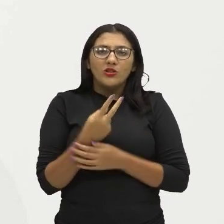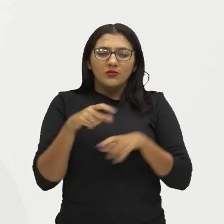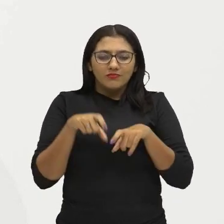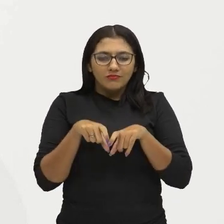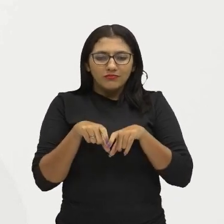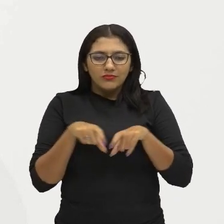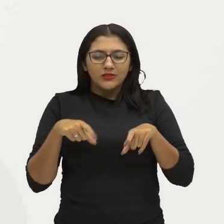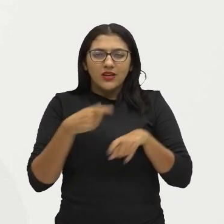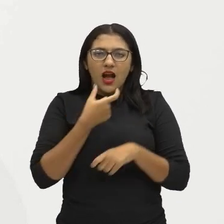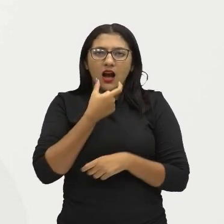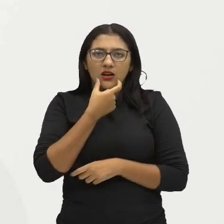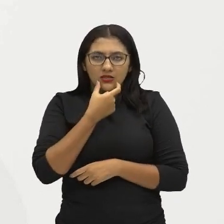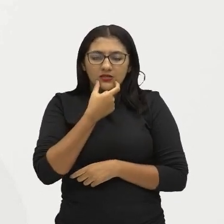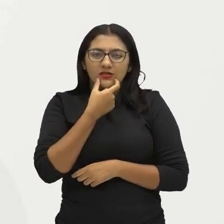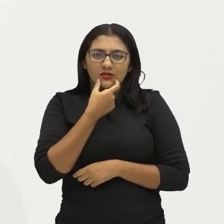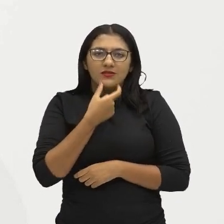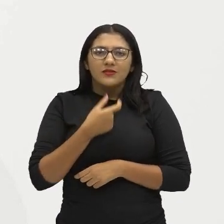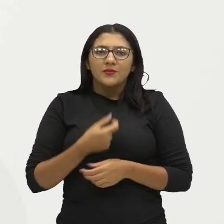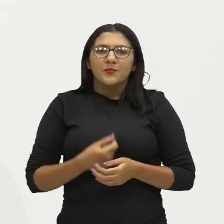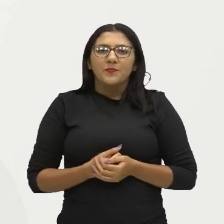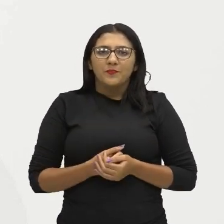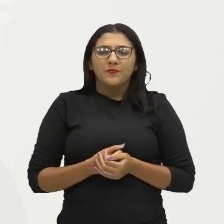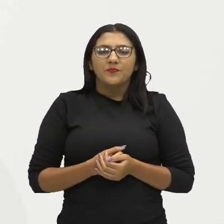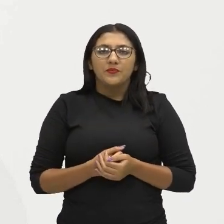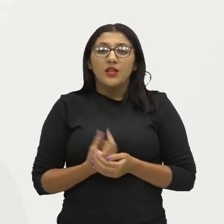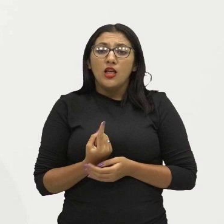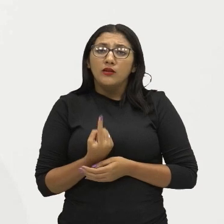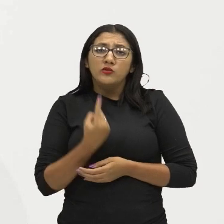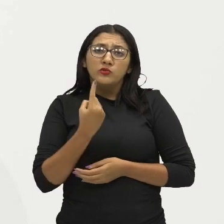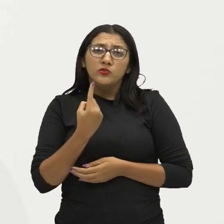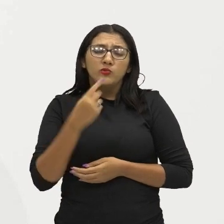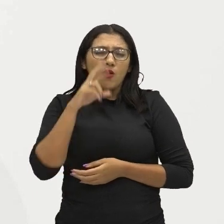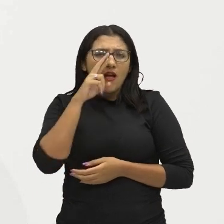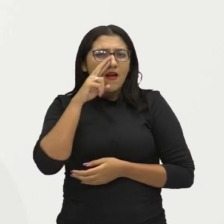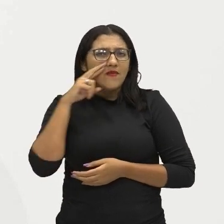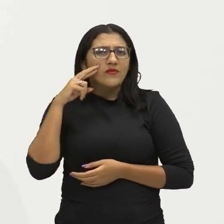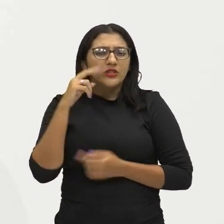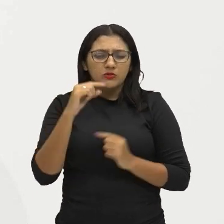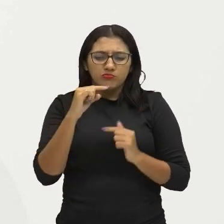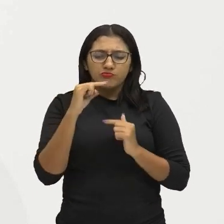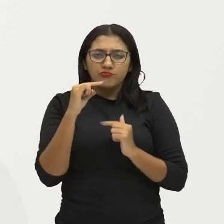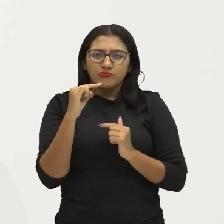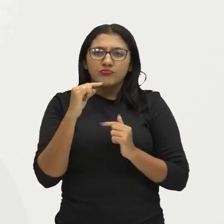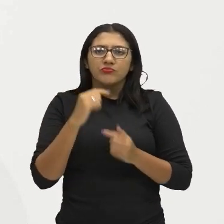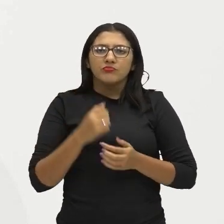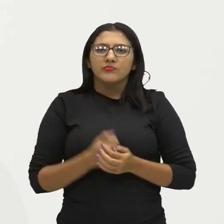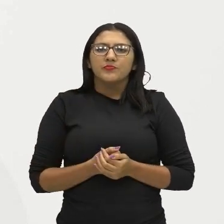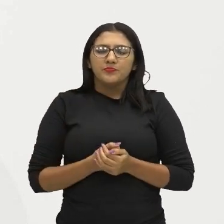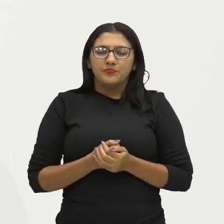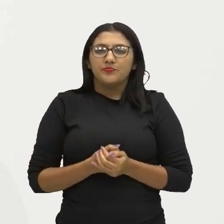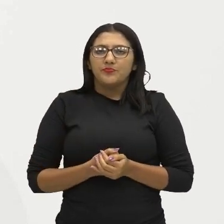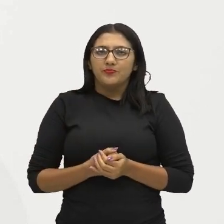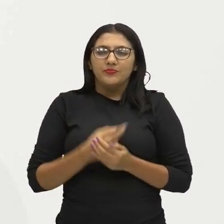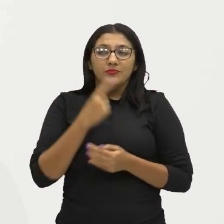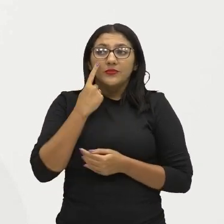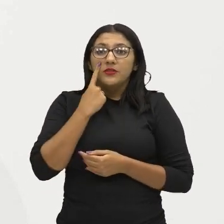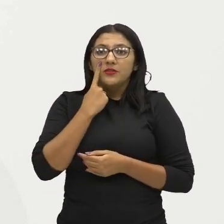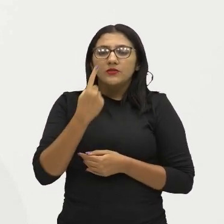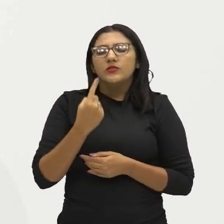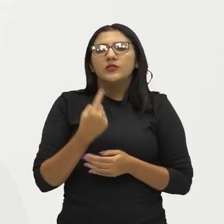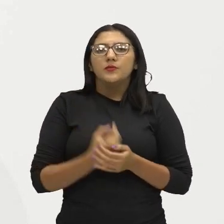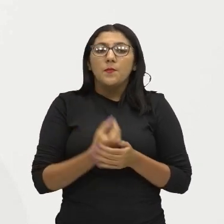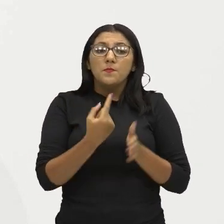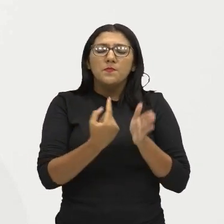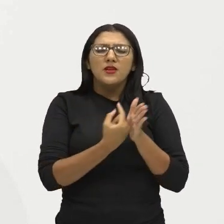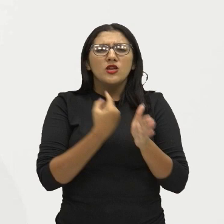biscoitos recheados e um refrigerante. E aí está sendo perguntado para